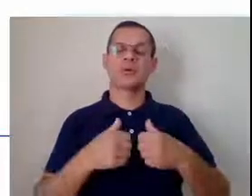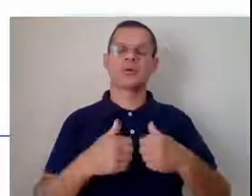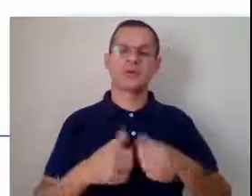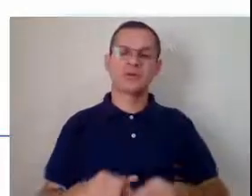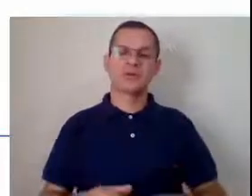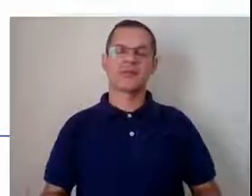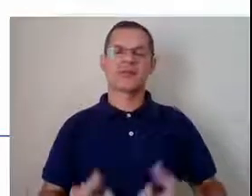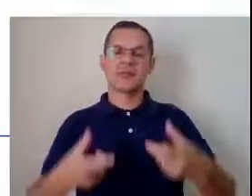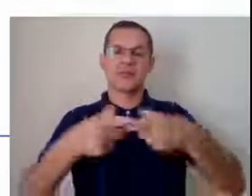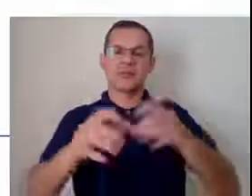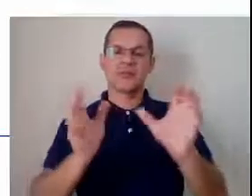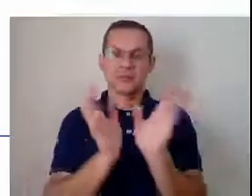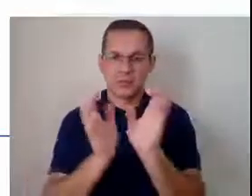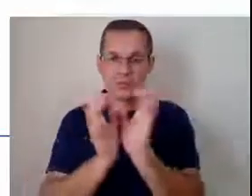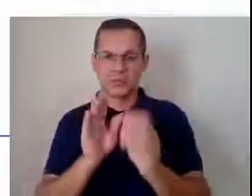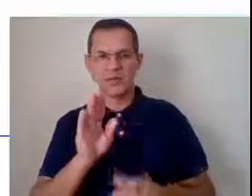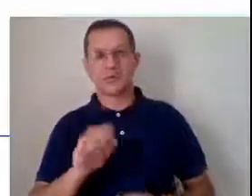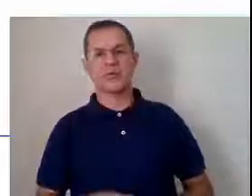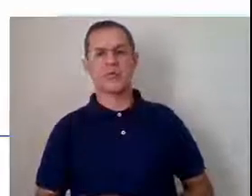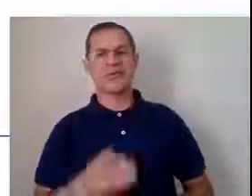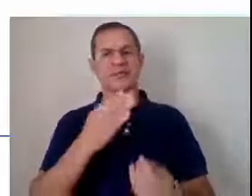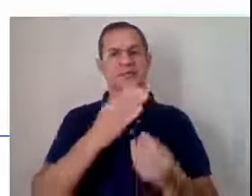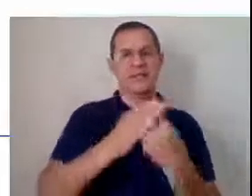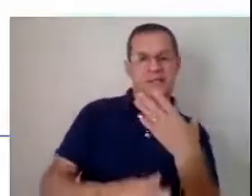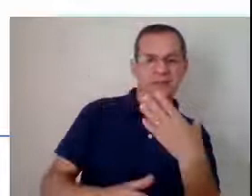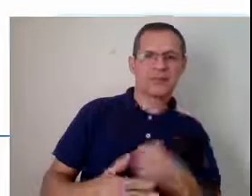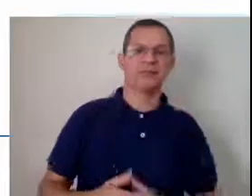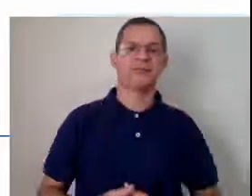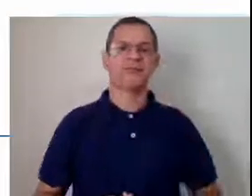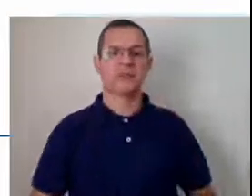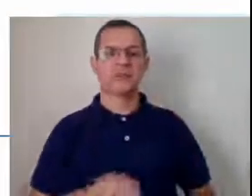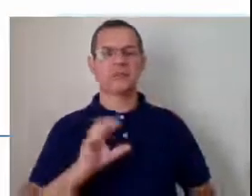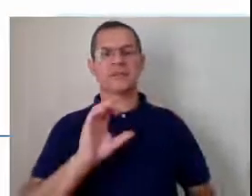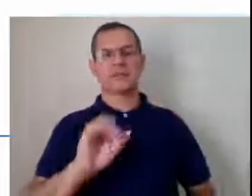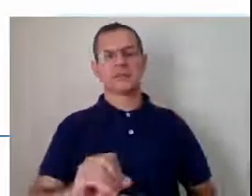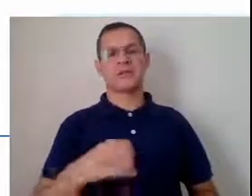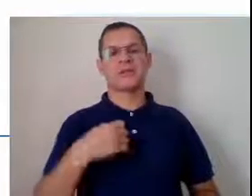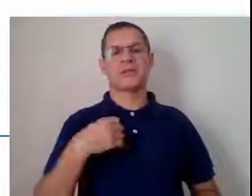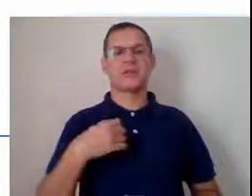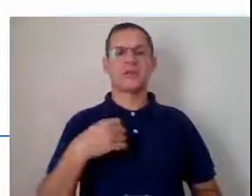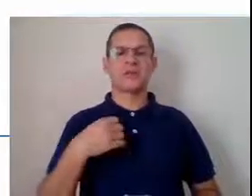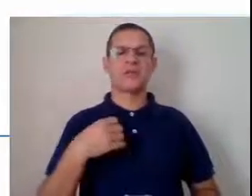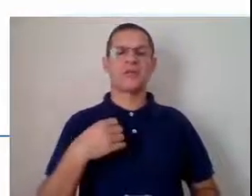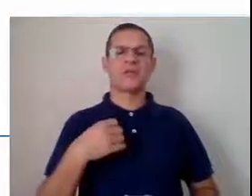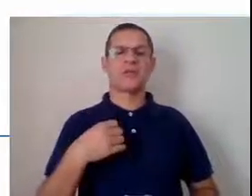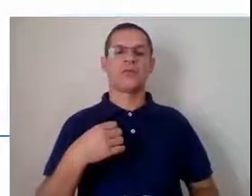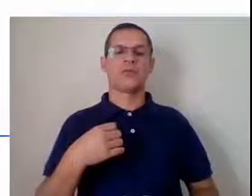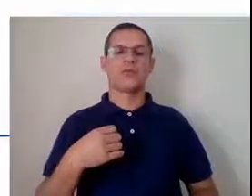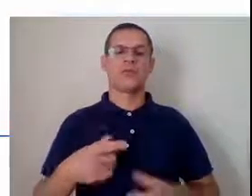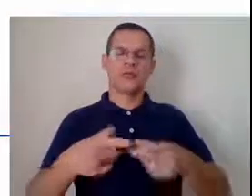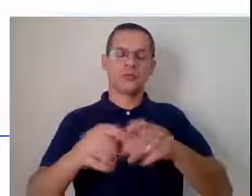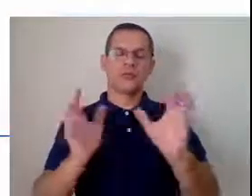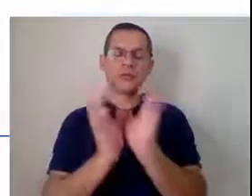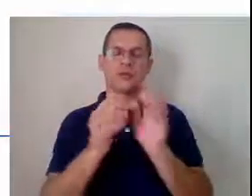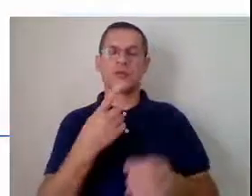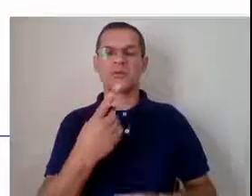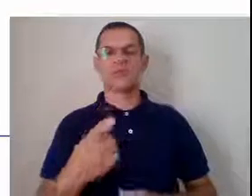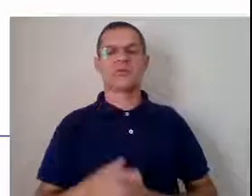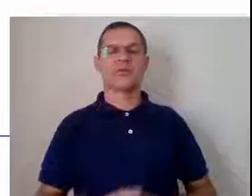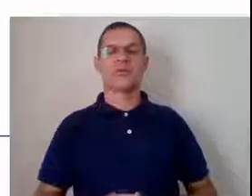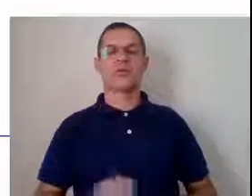esses subconjuntos gerados, tá? 0, tá? O subconjunto